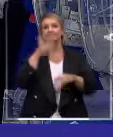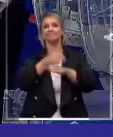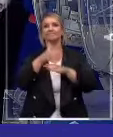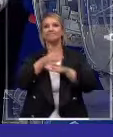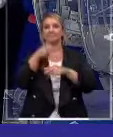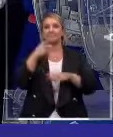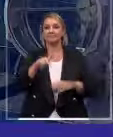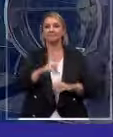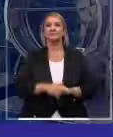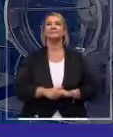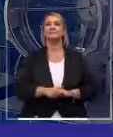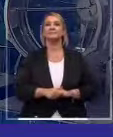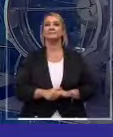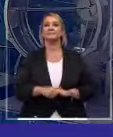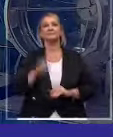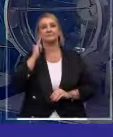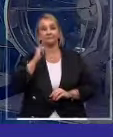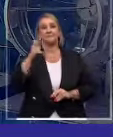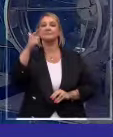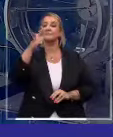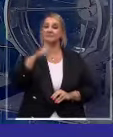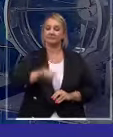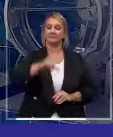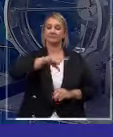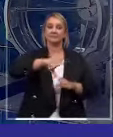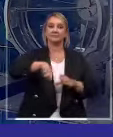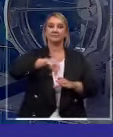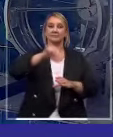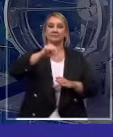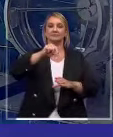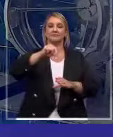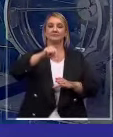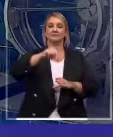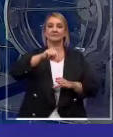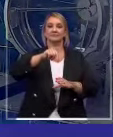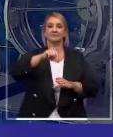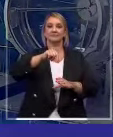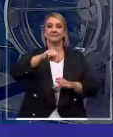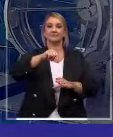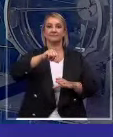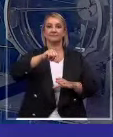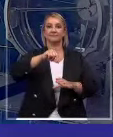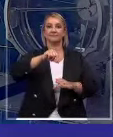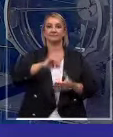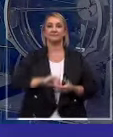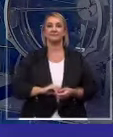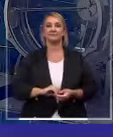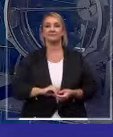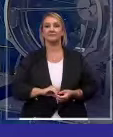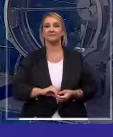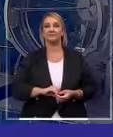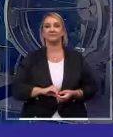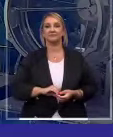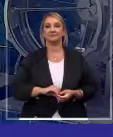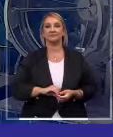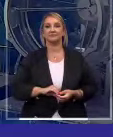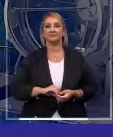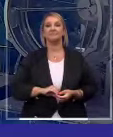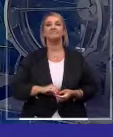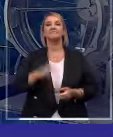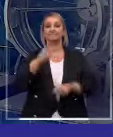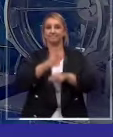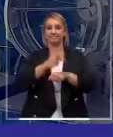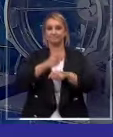participação. E lembrando mais uma vez que esse sorteio de número 5.166 da Quina está com um